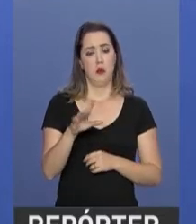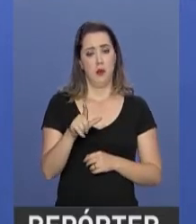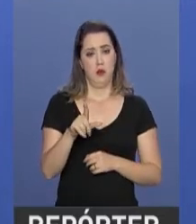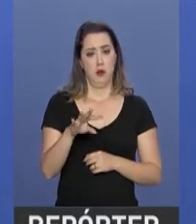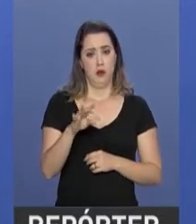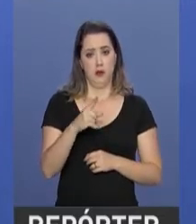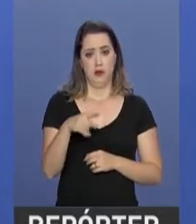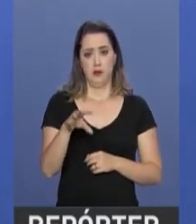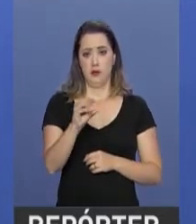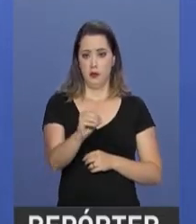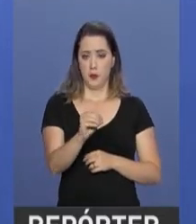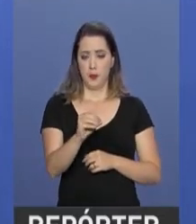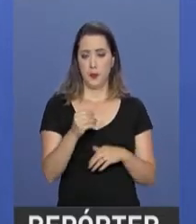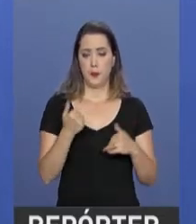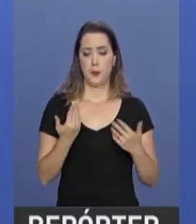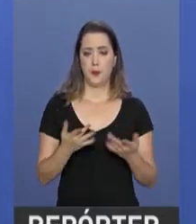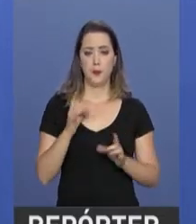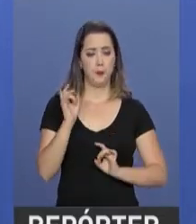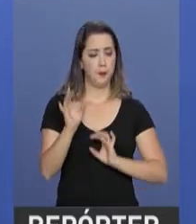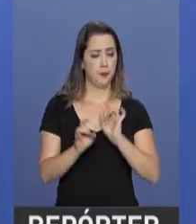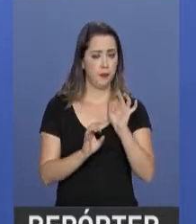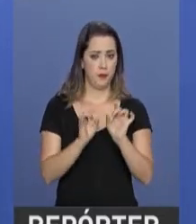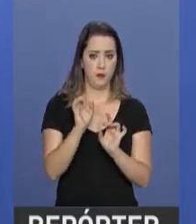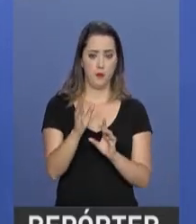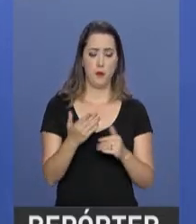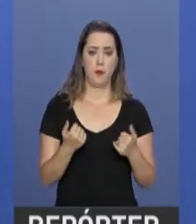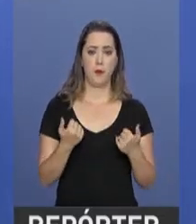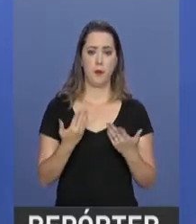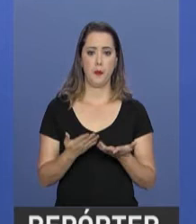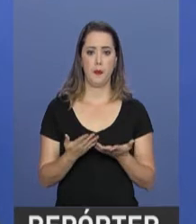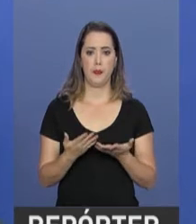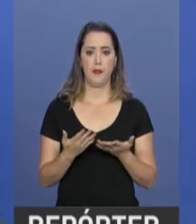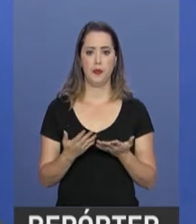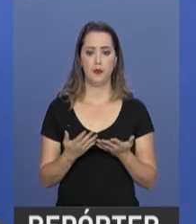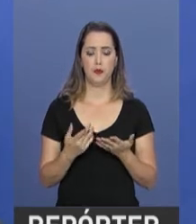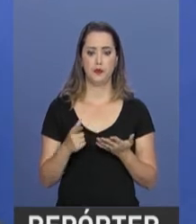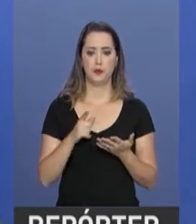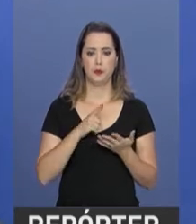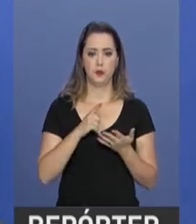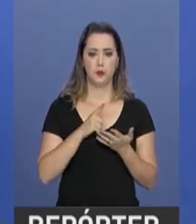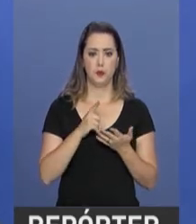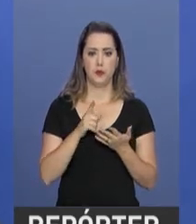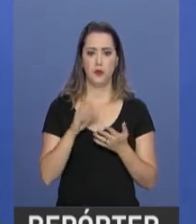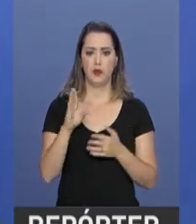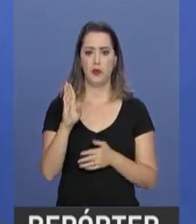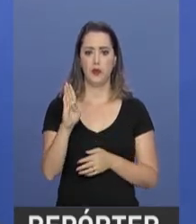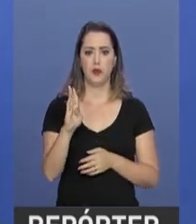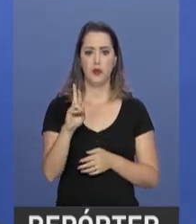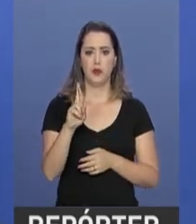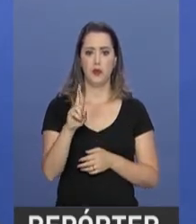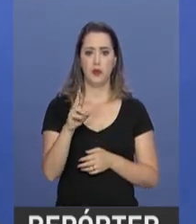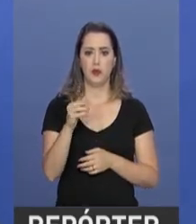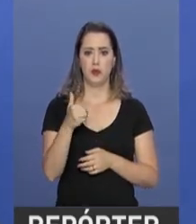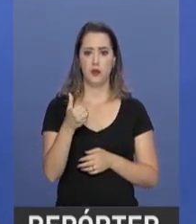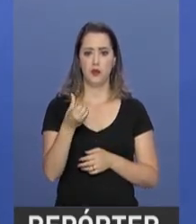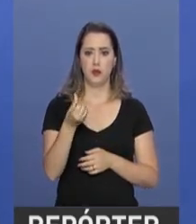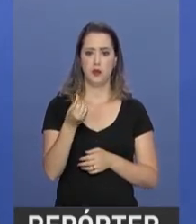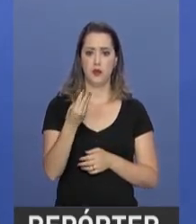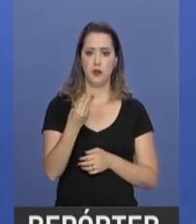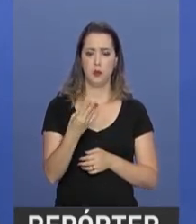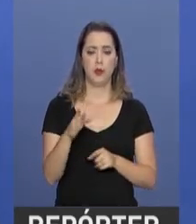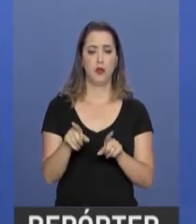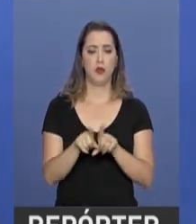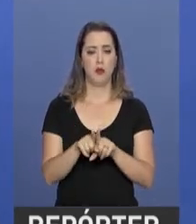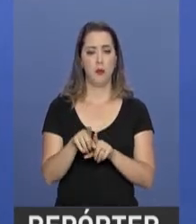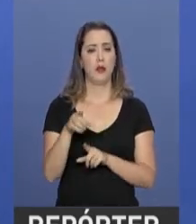licitação especificamente é nós temos a br 163 e br 0